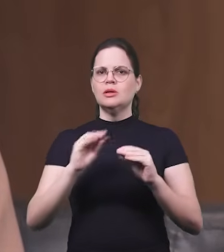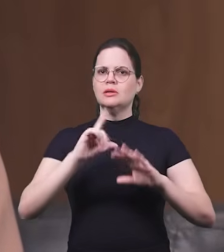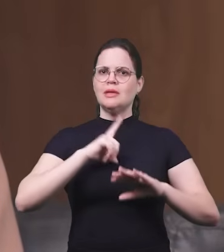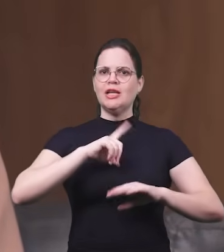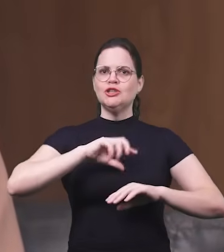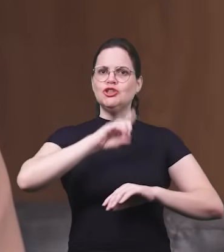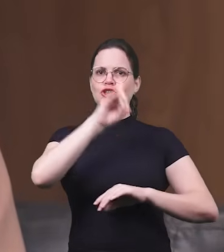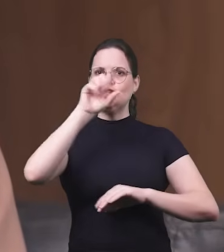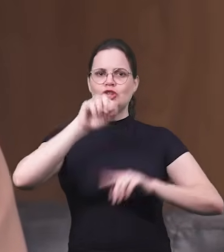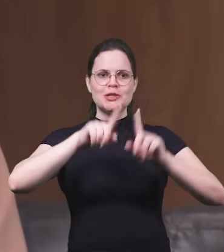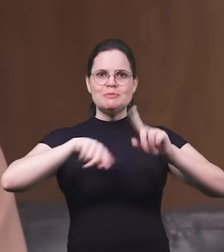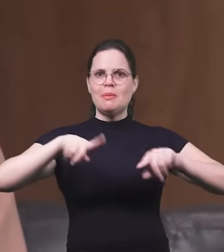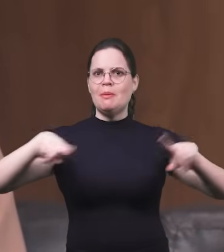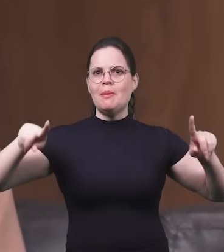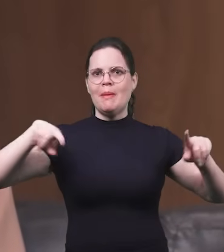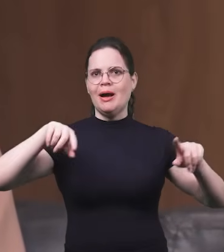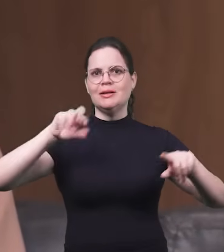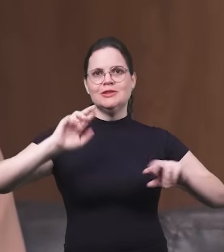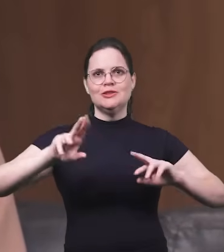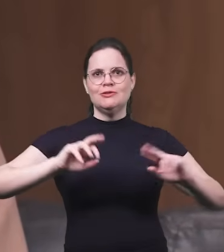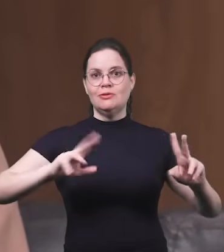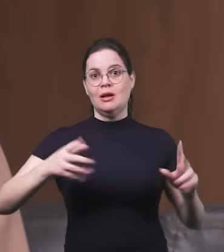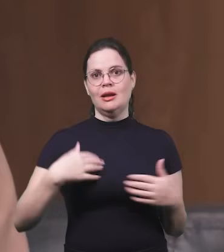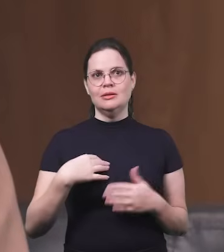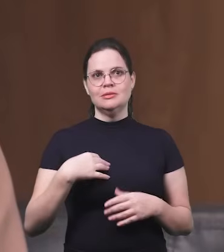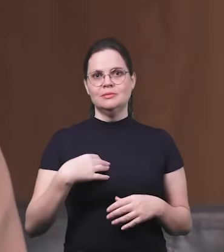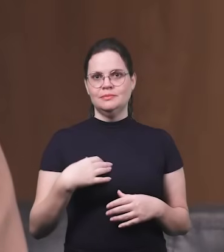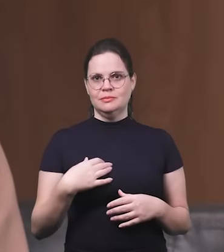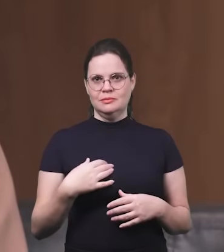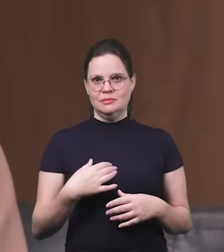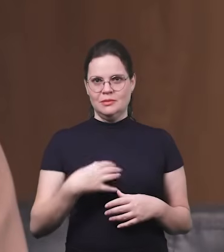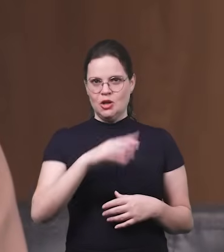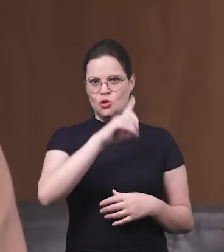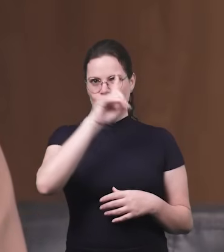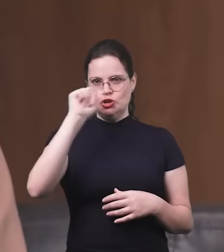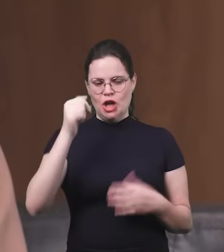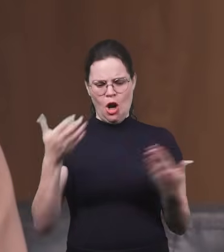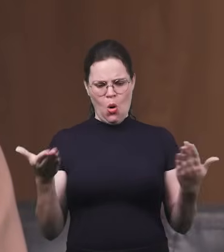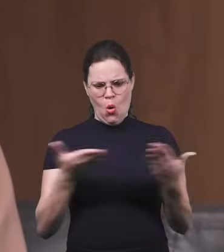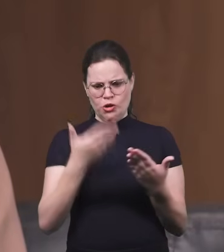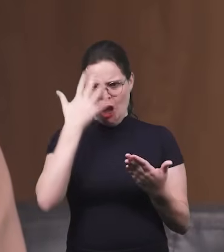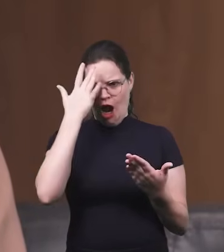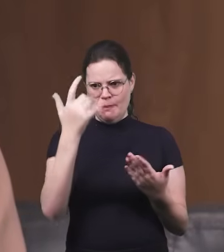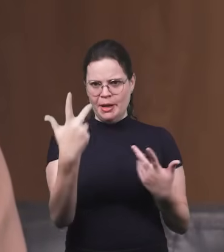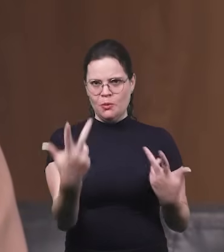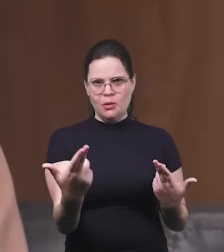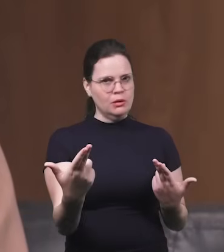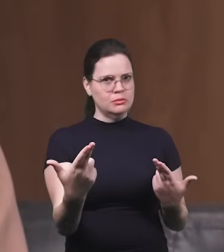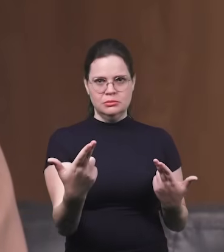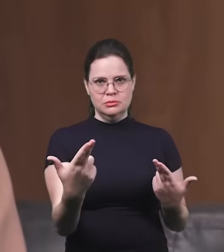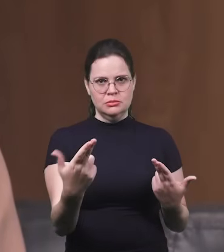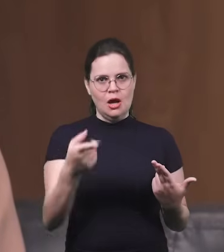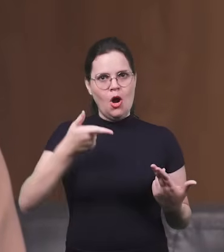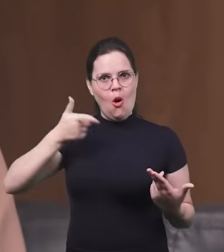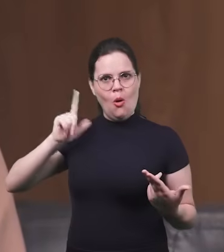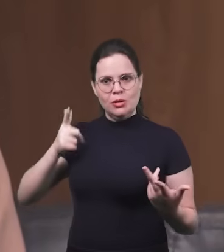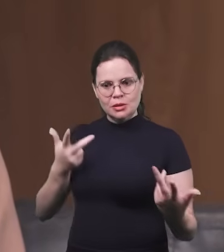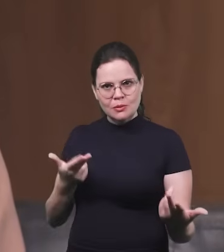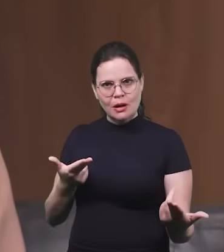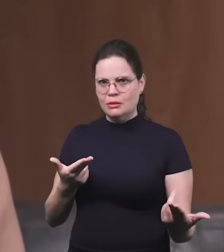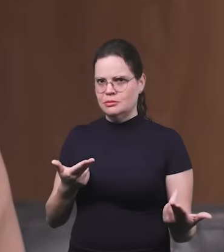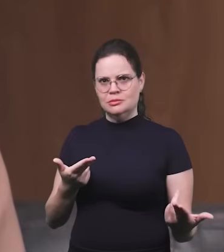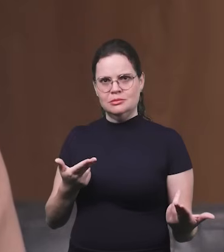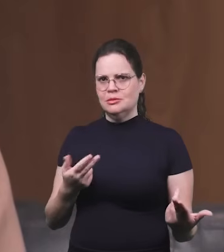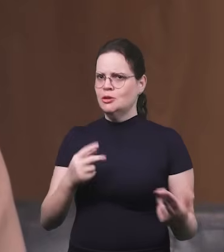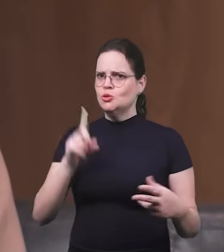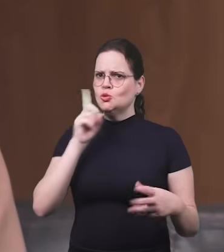dias diferentes, aquilo que o senhor está muito falando. bom, é. Então, nenhum dia é igual ao outro. Todo dia vai ter um verdade. desafio, uma diferença. Um